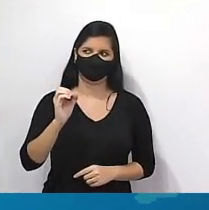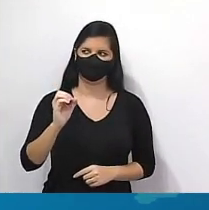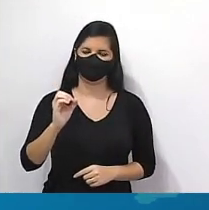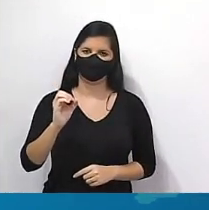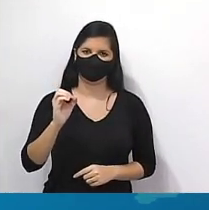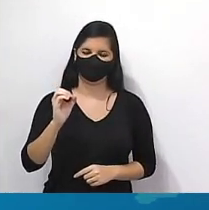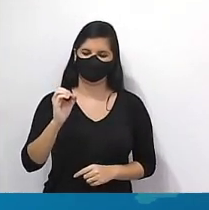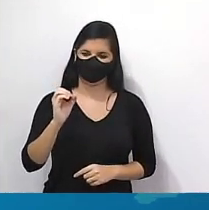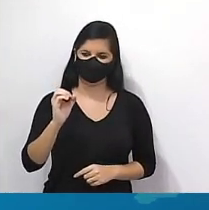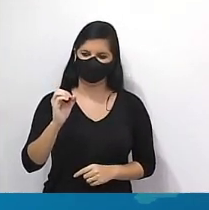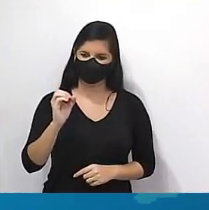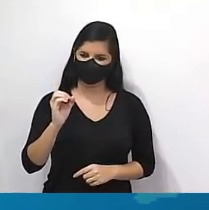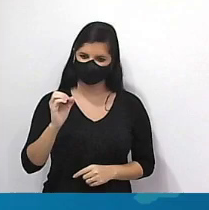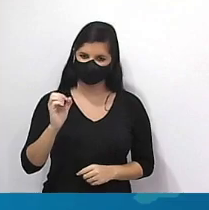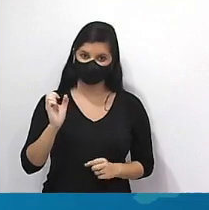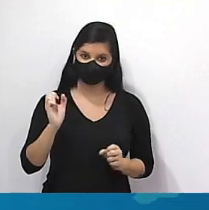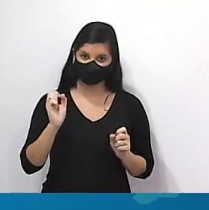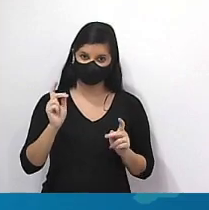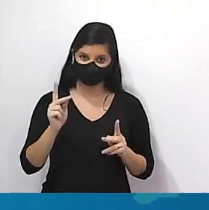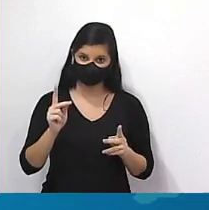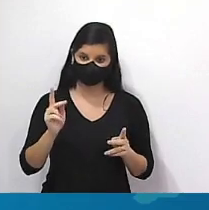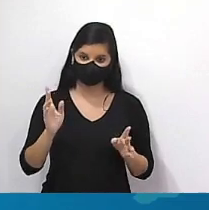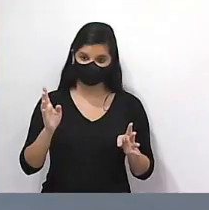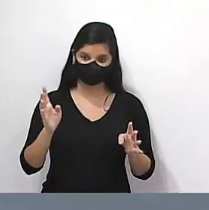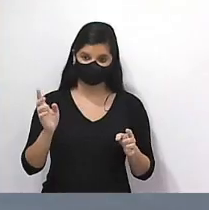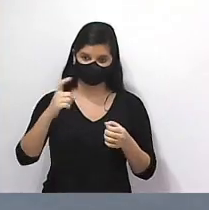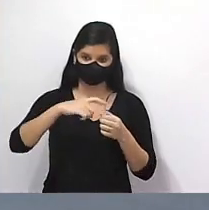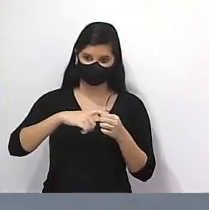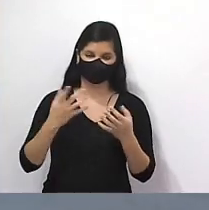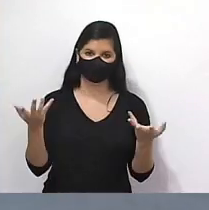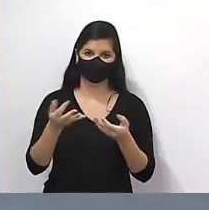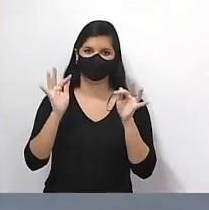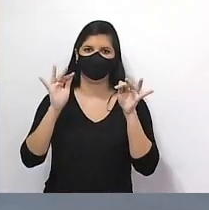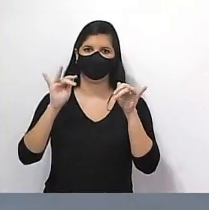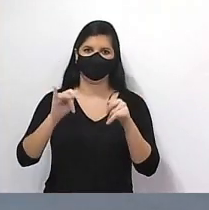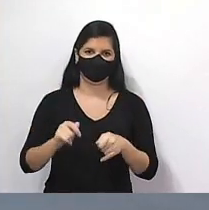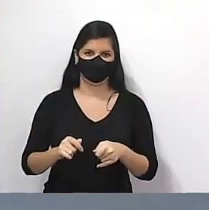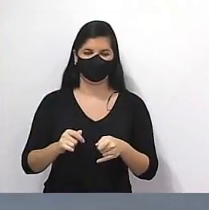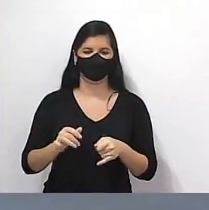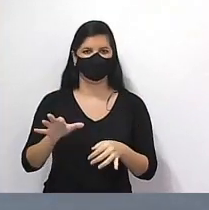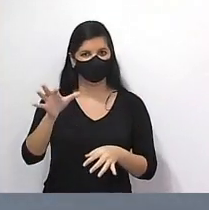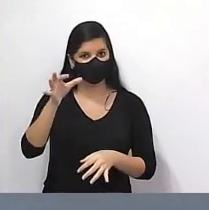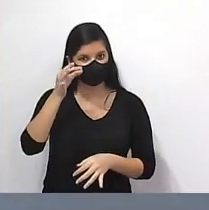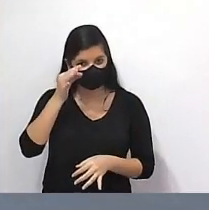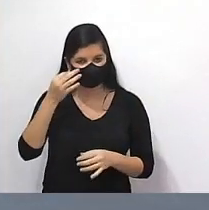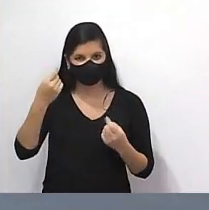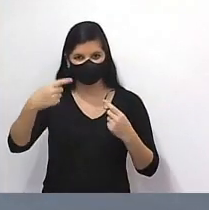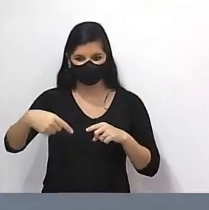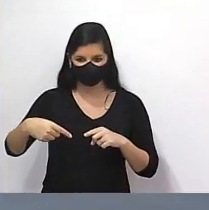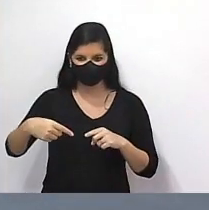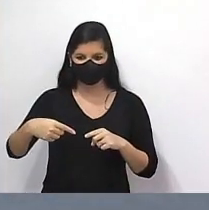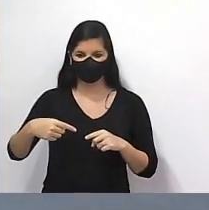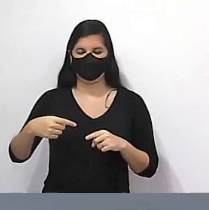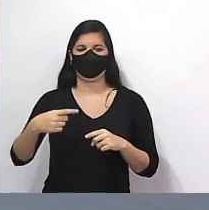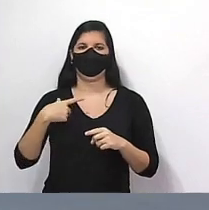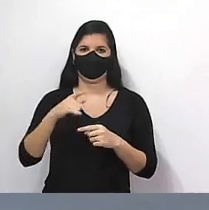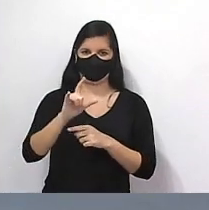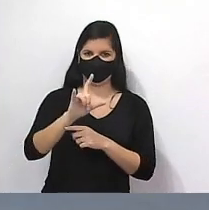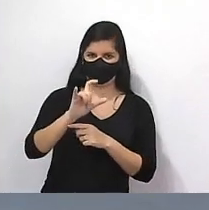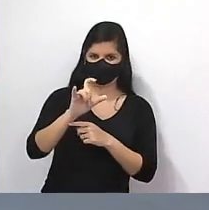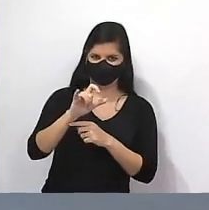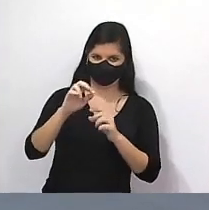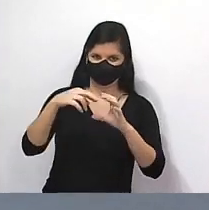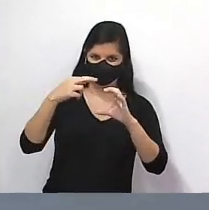vai ser zero, tá bom? Então, ó, volta aqui para mim que a gente vai encerrar agora. Fica ligado aí no desafio, manda para mim no Instagram, Robertão